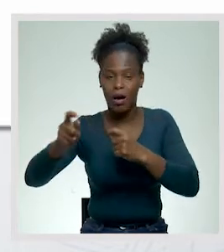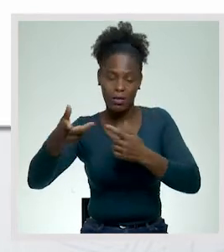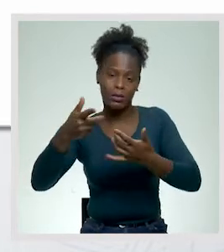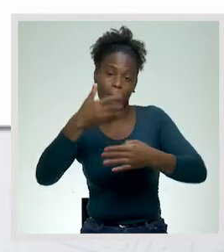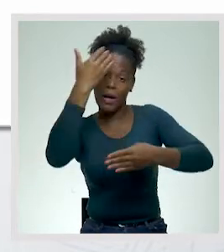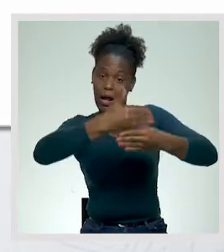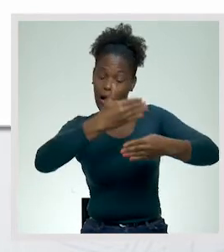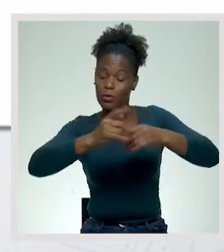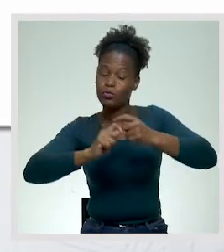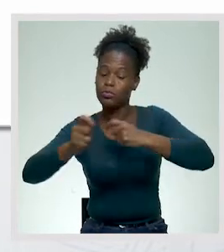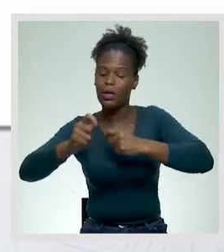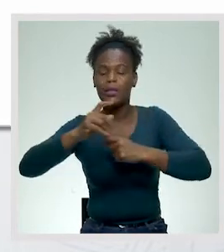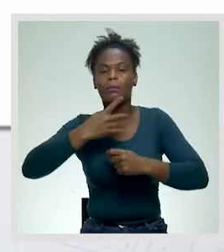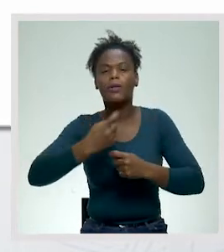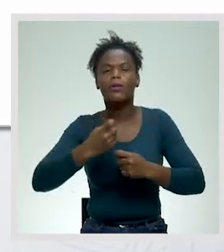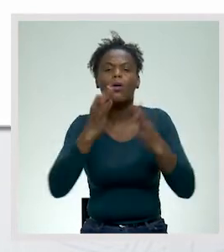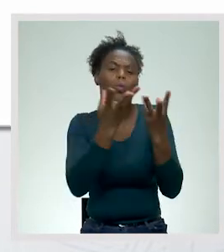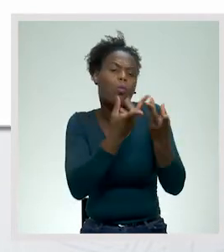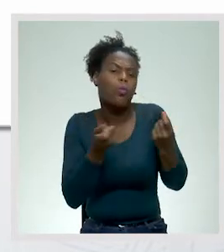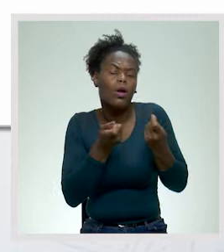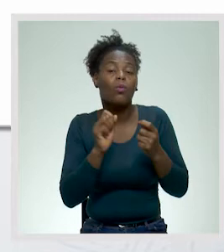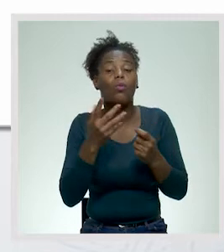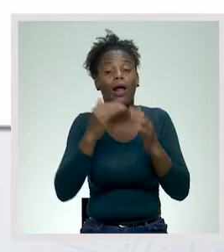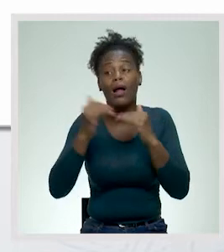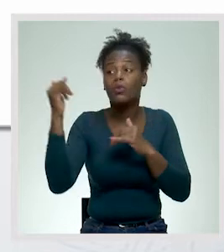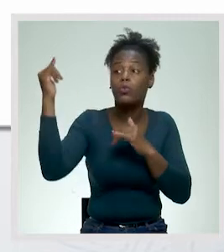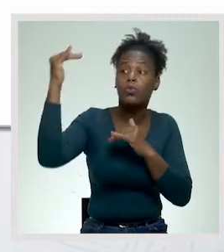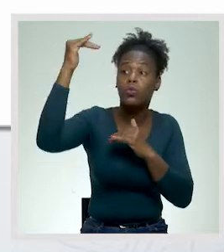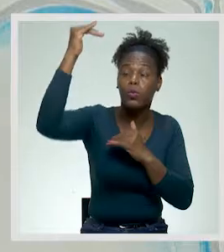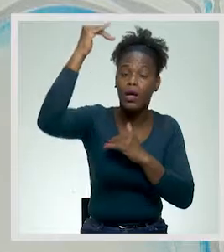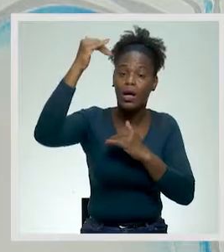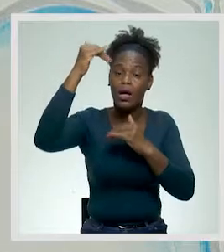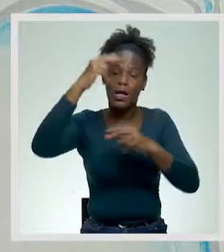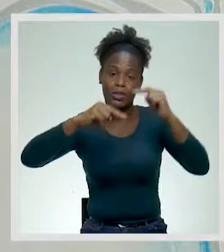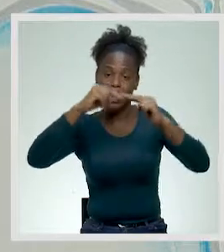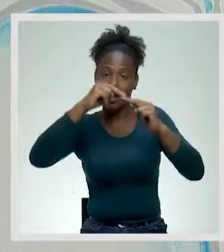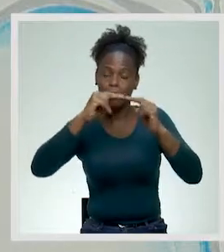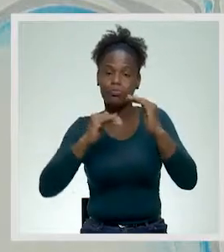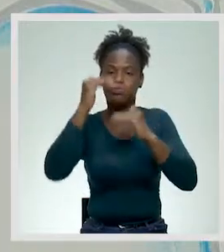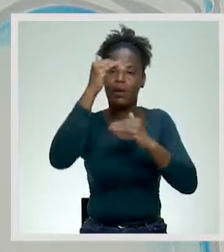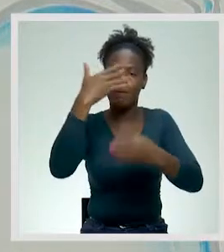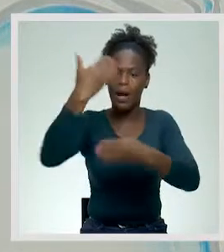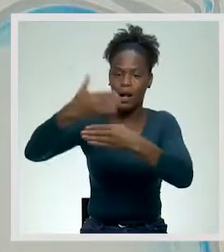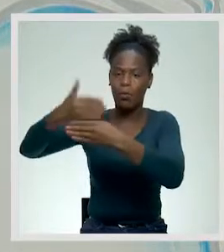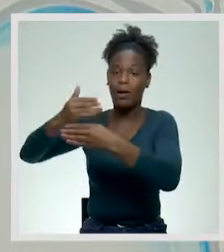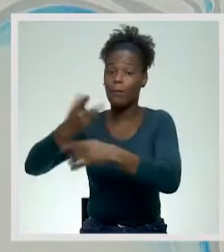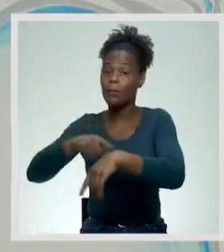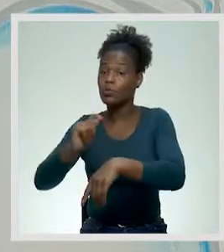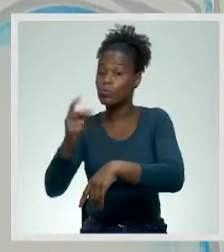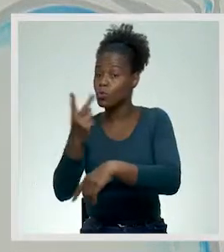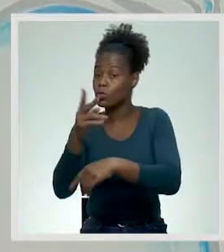pedido para determinar a altura que a escada alcança na parede. Vou dar 2 minutinhos para